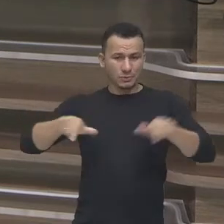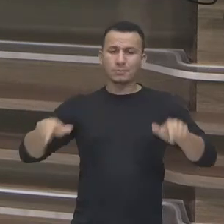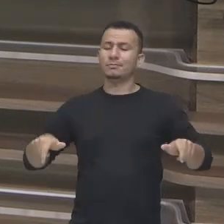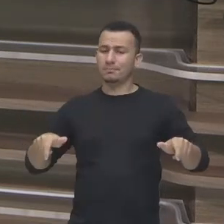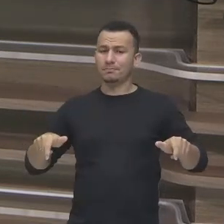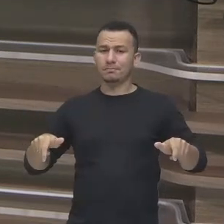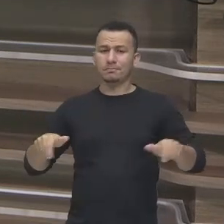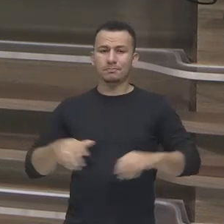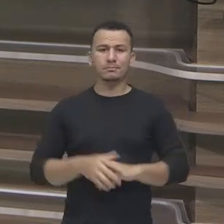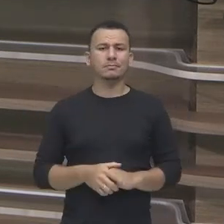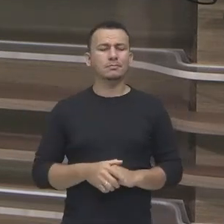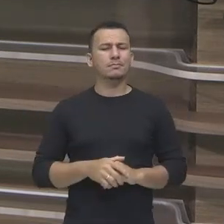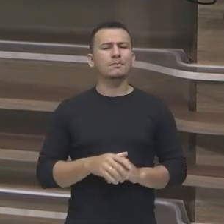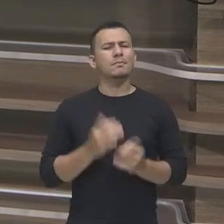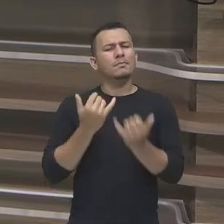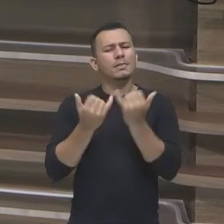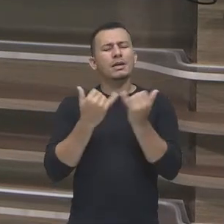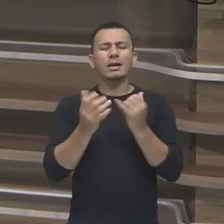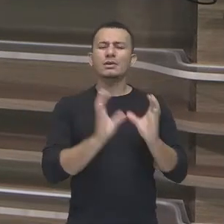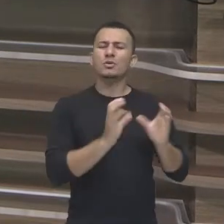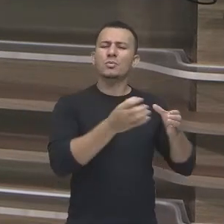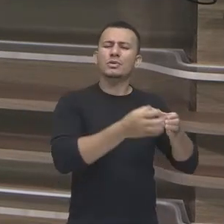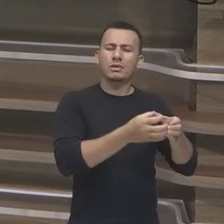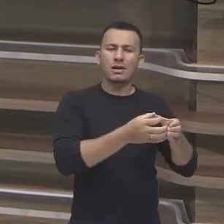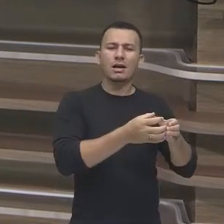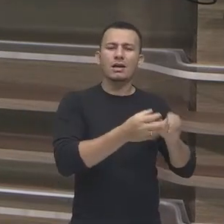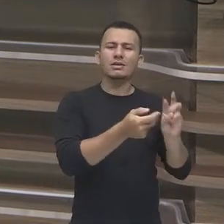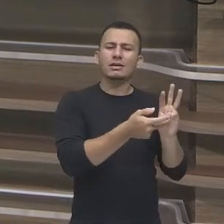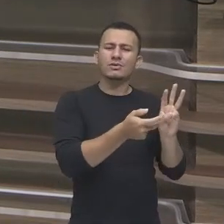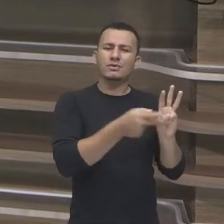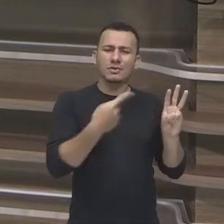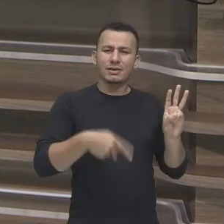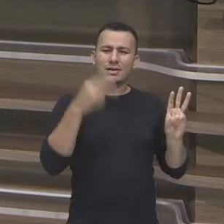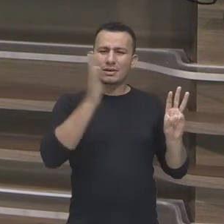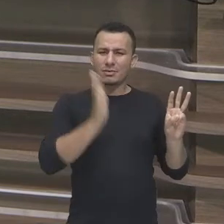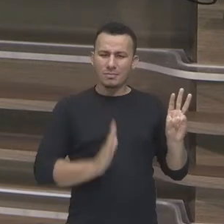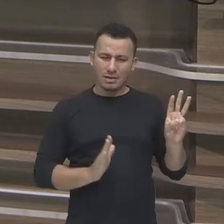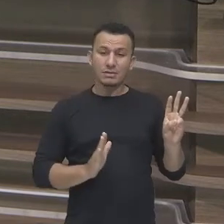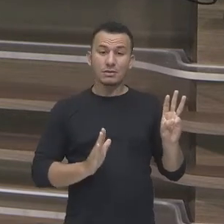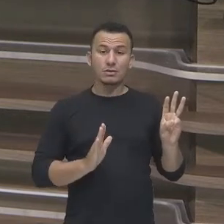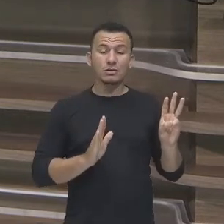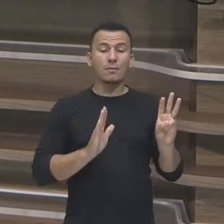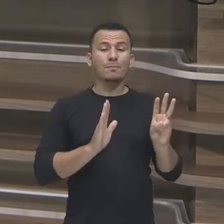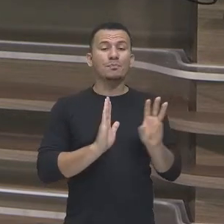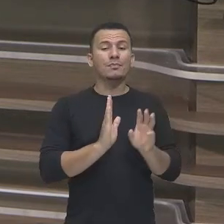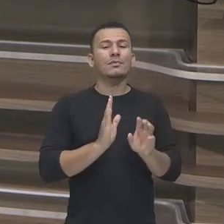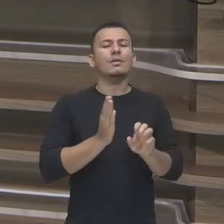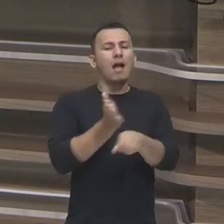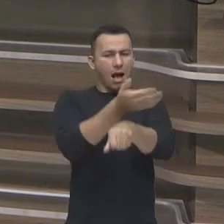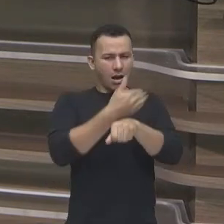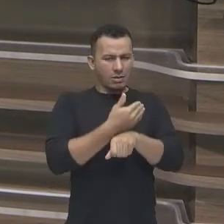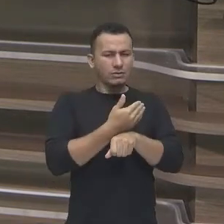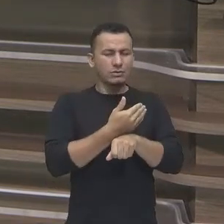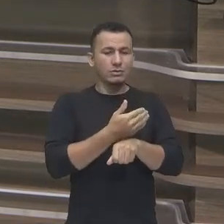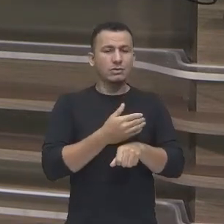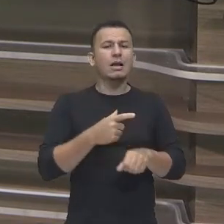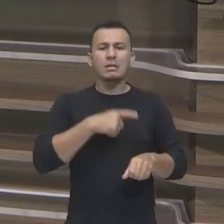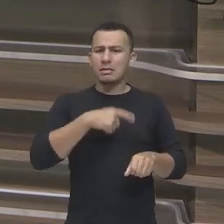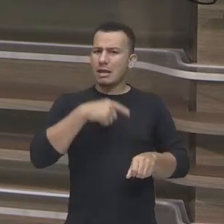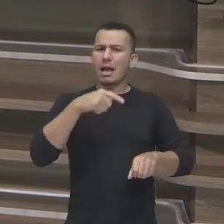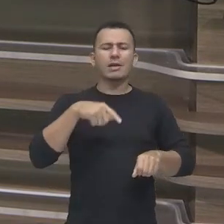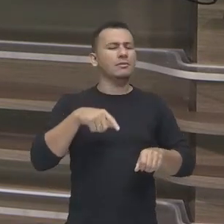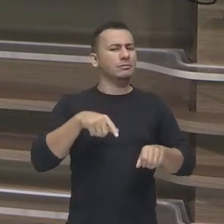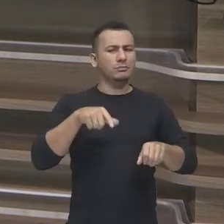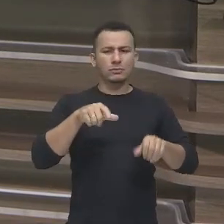étnicas. É que nem como as comunidades indígenas aqui do Brasil, por exemplo, antes do descobrimento, né? Tinha